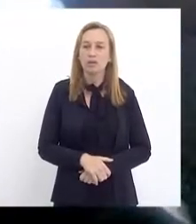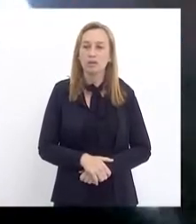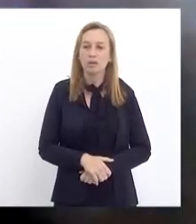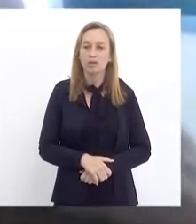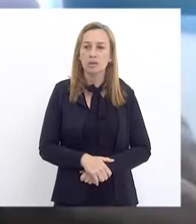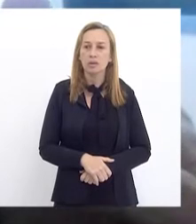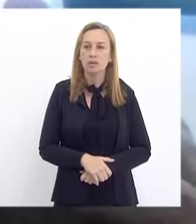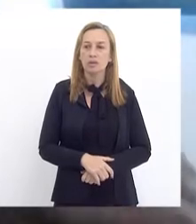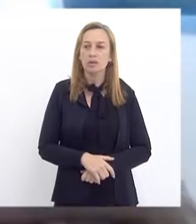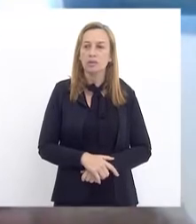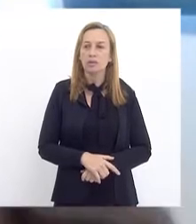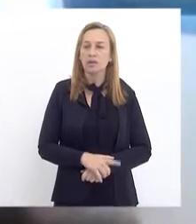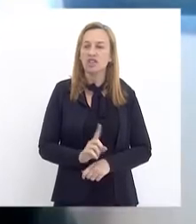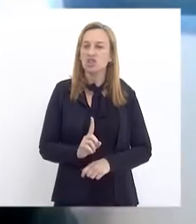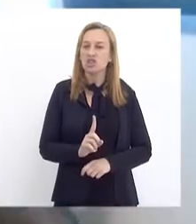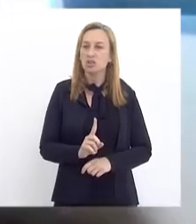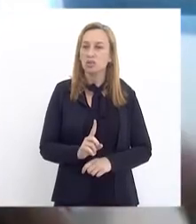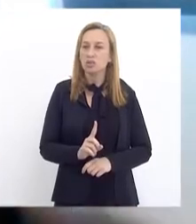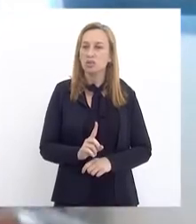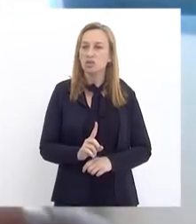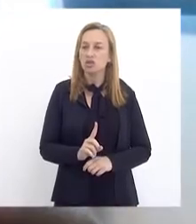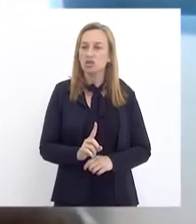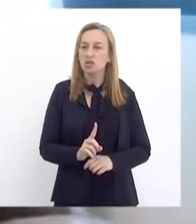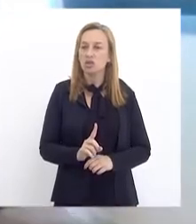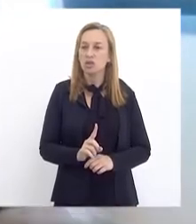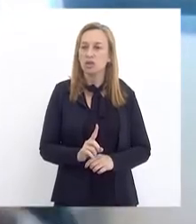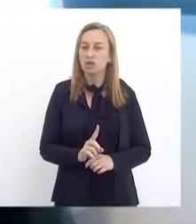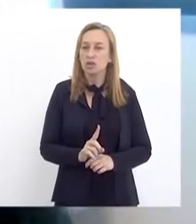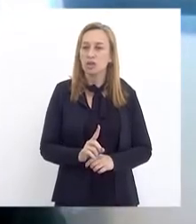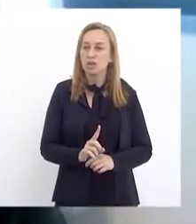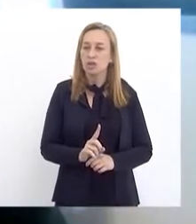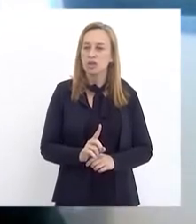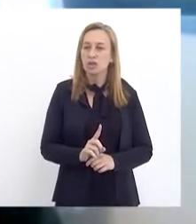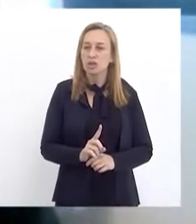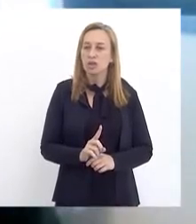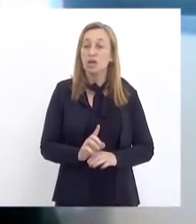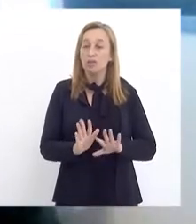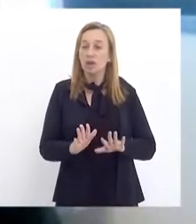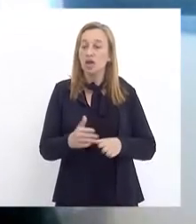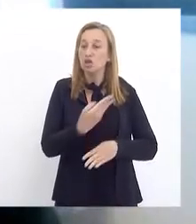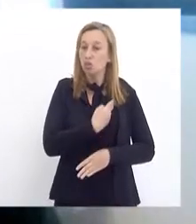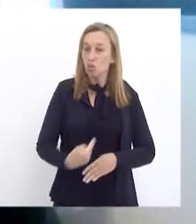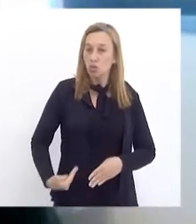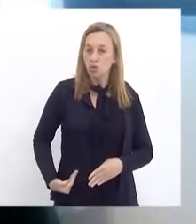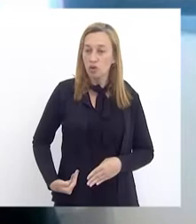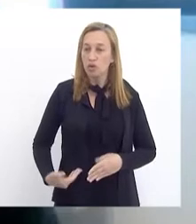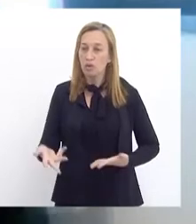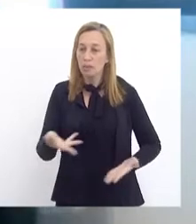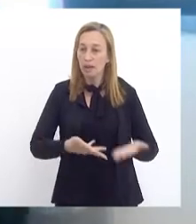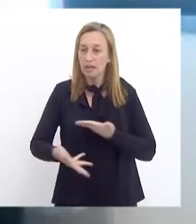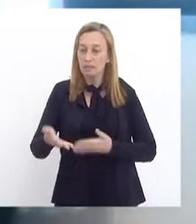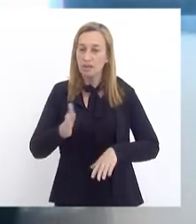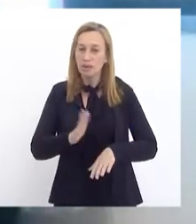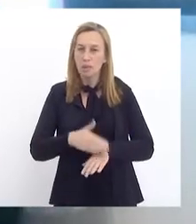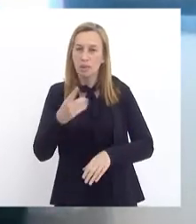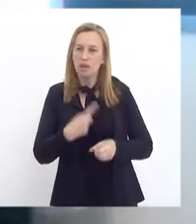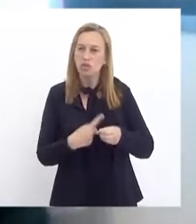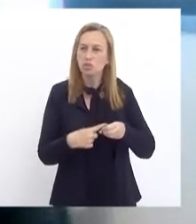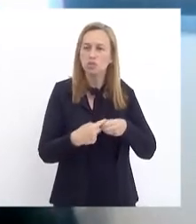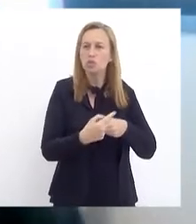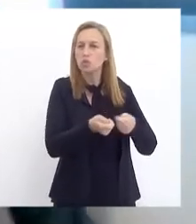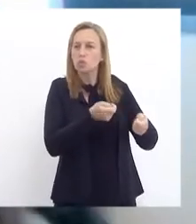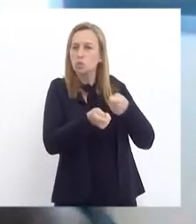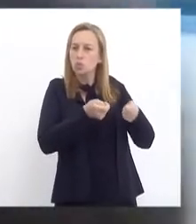de afrouxar os critérios. Então, acho que o meio termo seria maior participação do município no